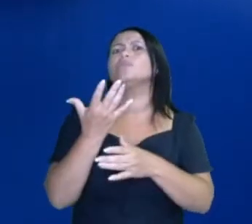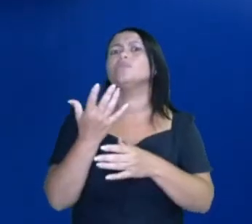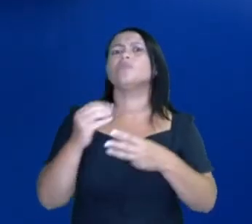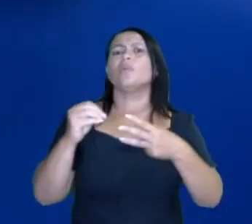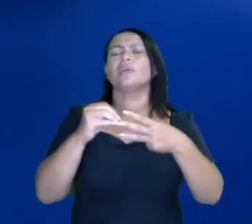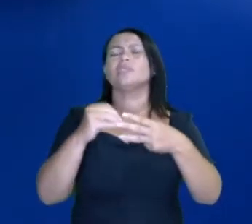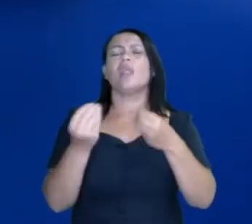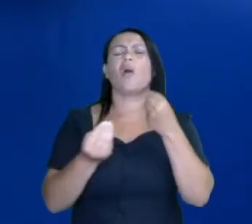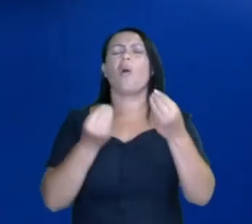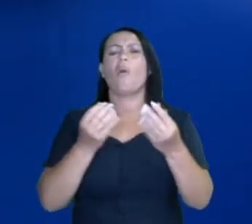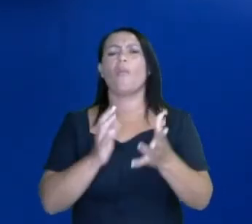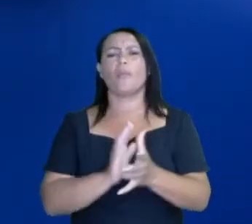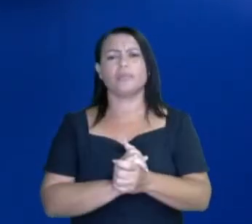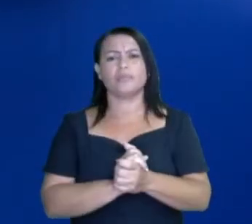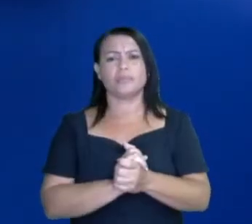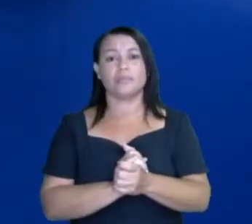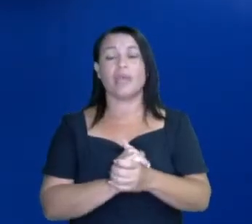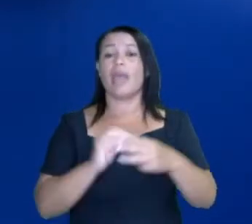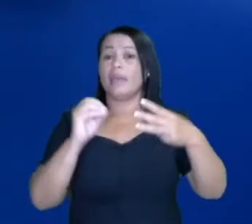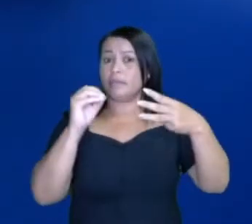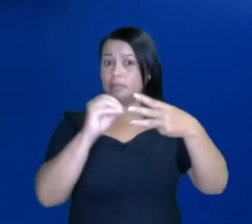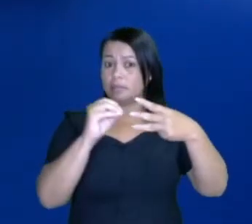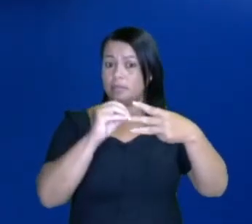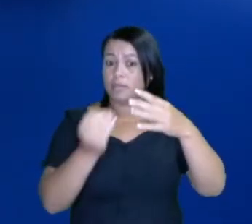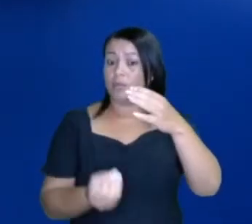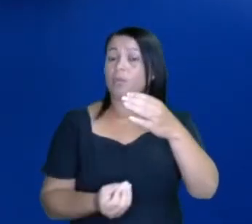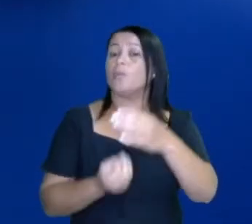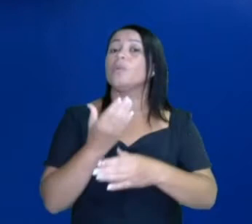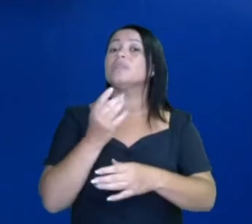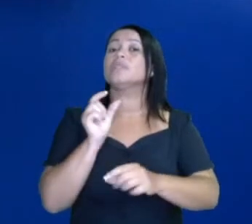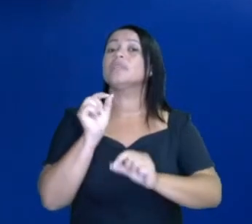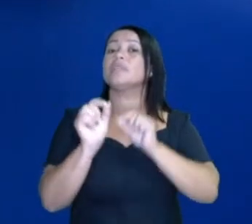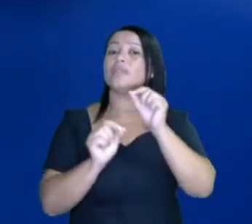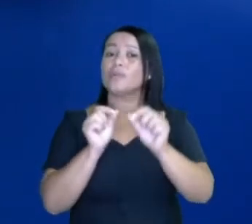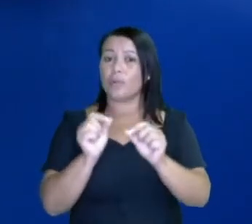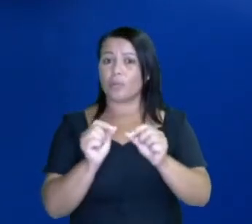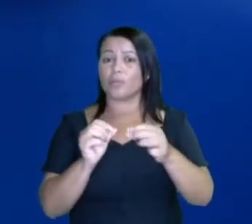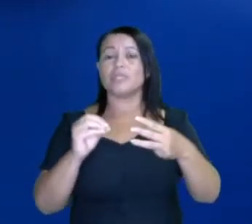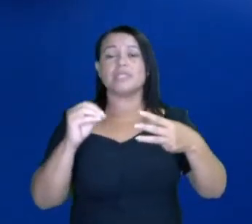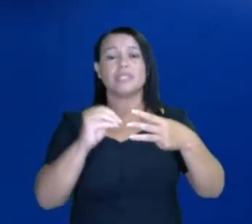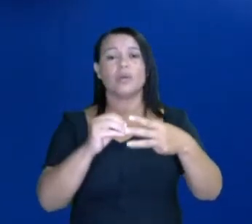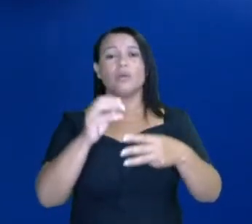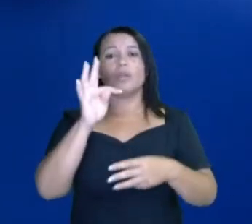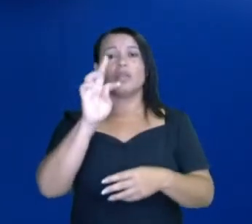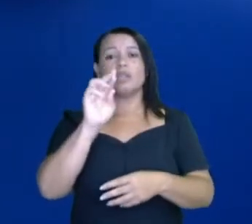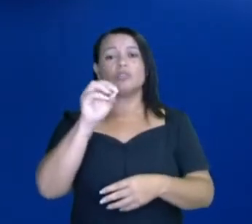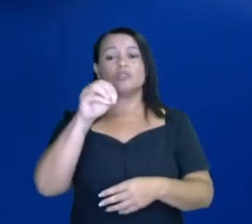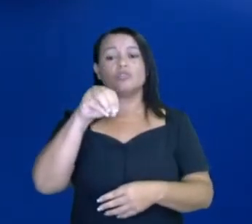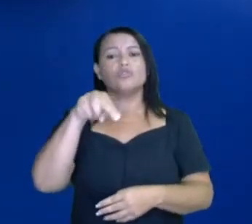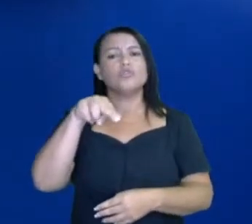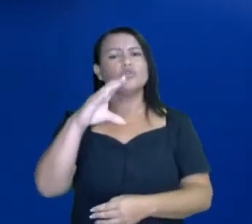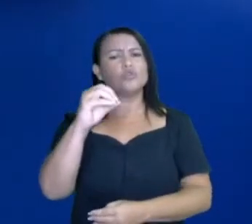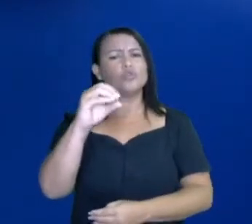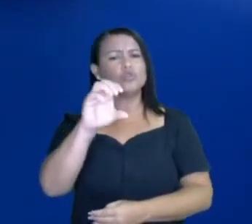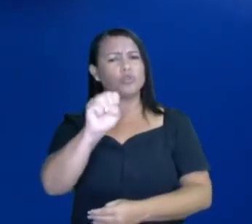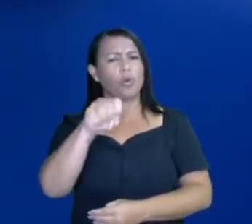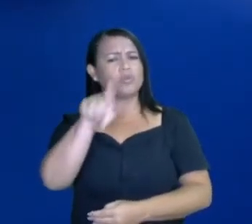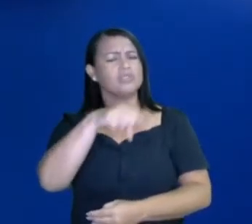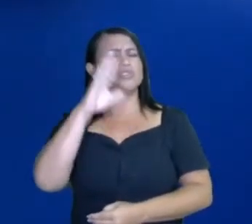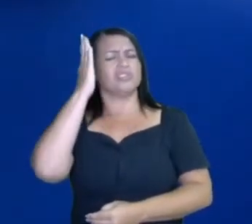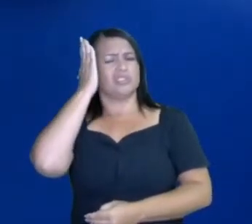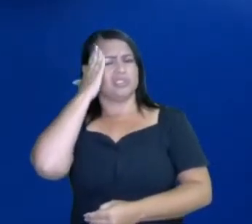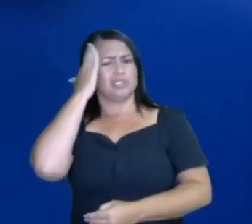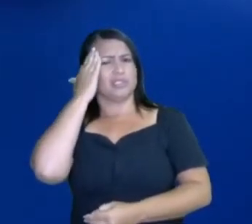das células? As células são originadas de células-tronco. Pois é, com certeza você já ouviu